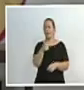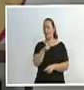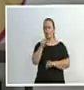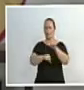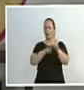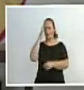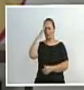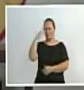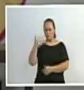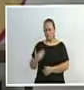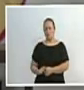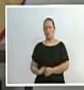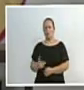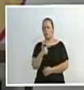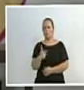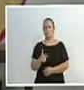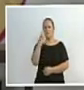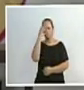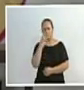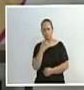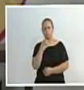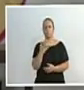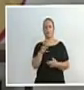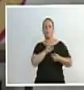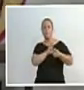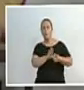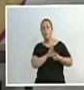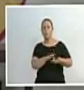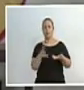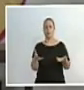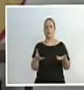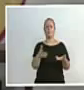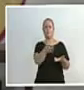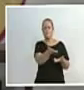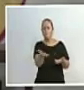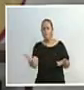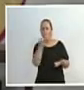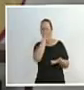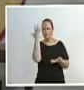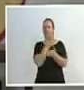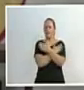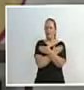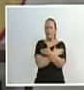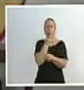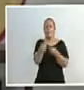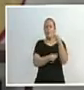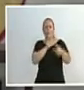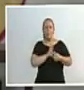para dar uma expectativa para esse conjunto de desempregados. Mas não é tudo